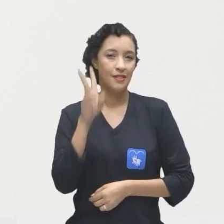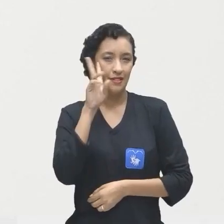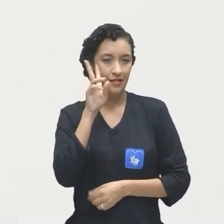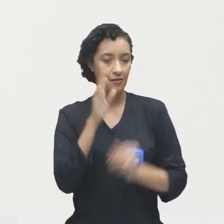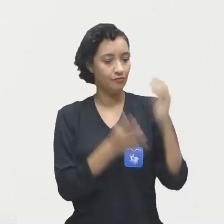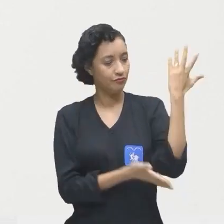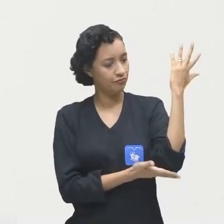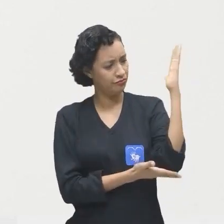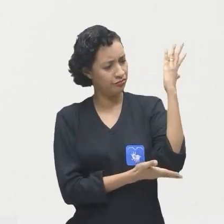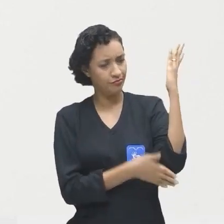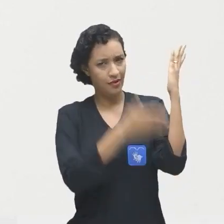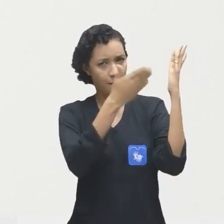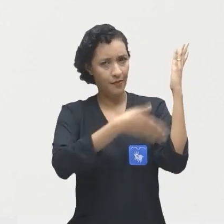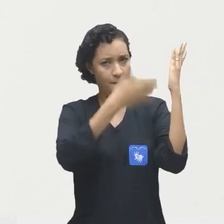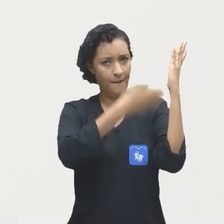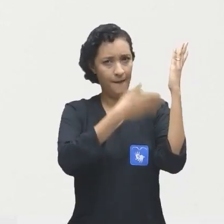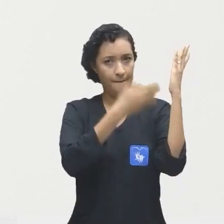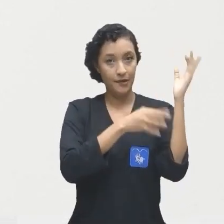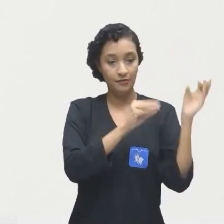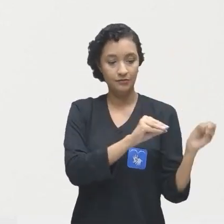matérias-primas em mercadorias